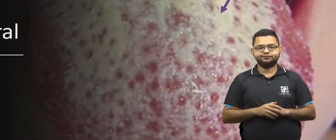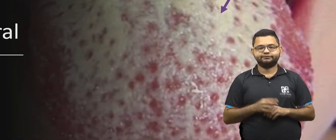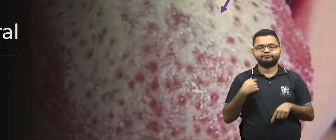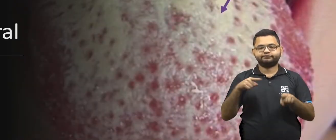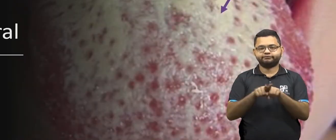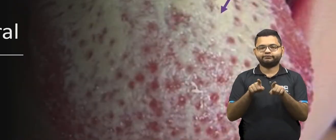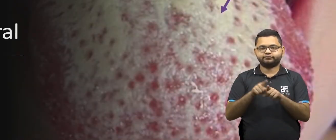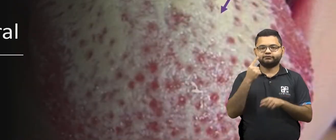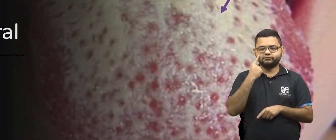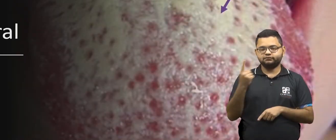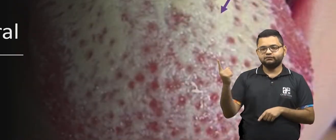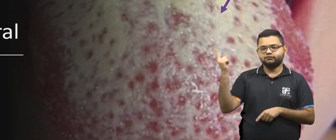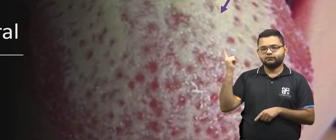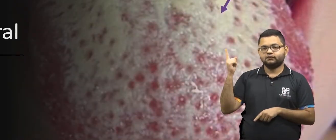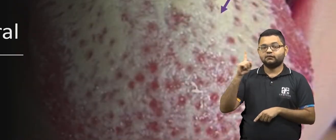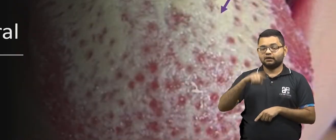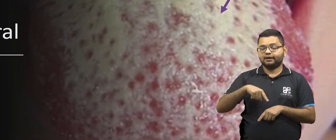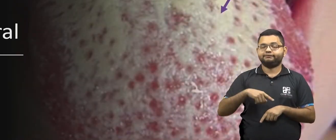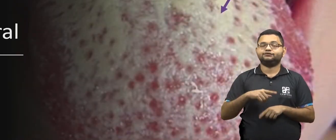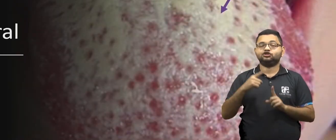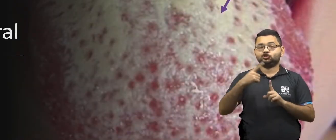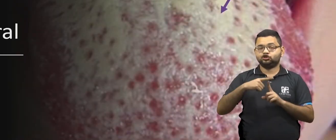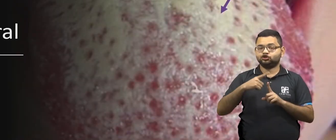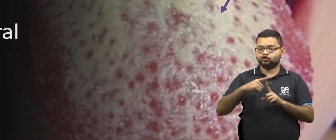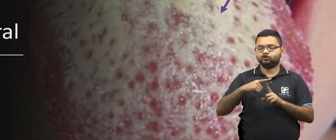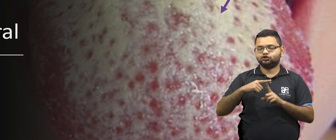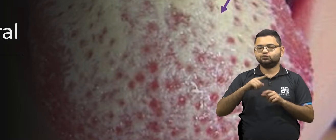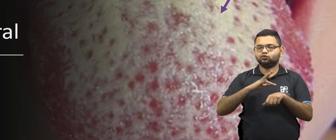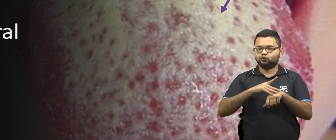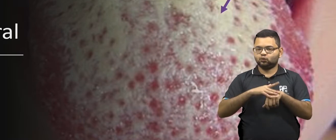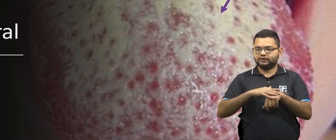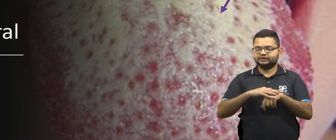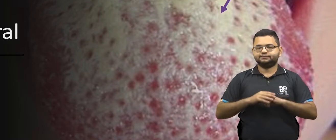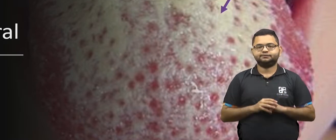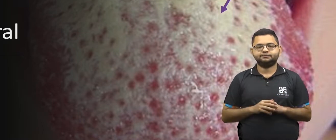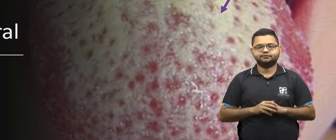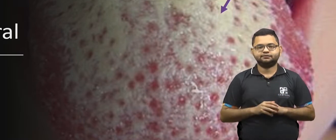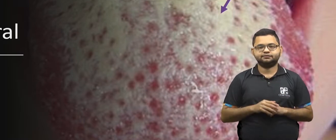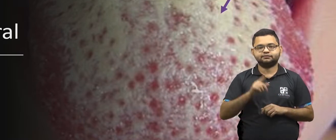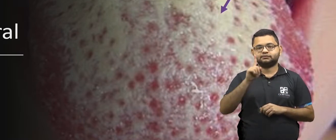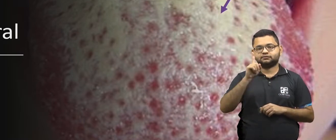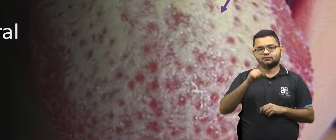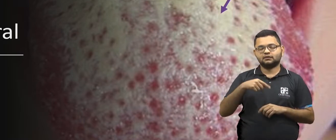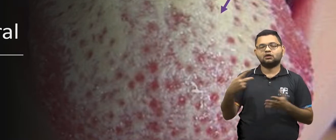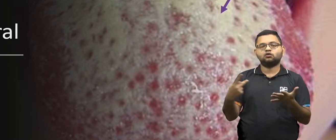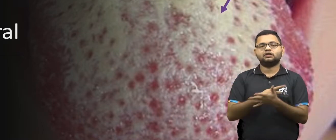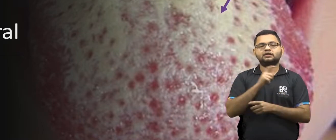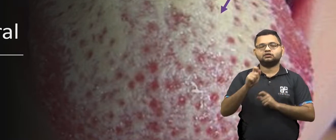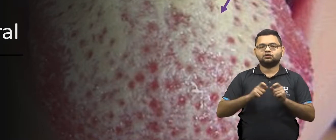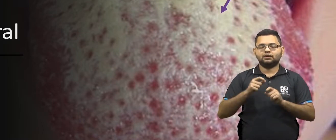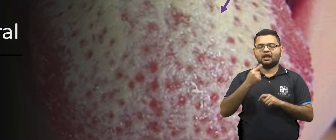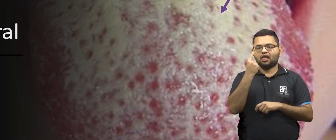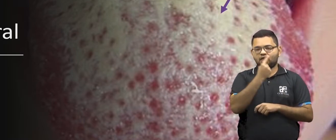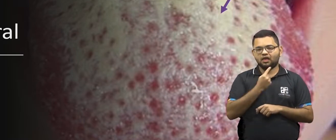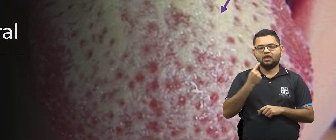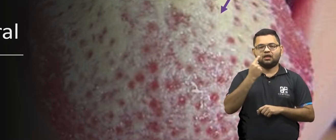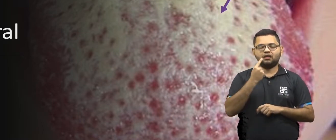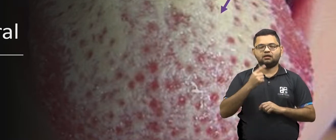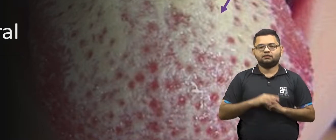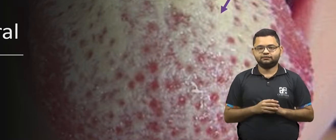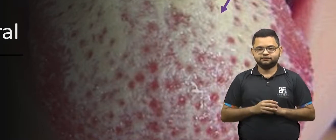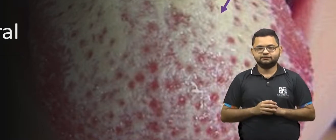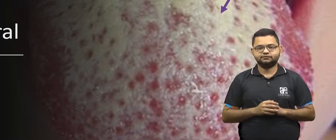A candidíase é outro tipo de micose. Trata-se de uma infecção que pode afetar a boca,